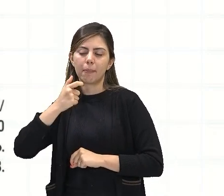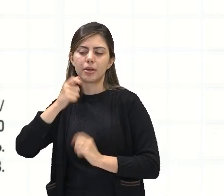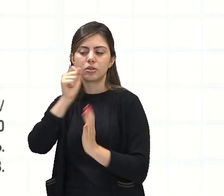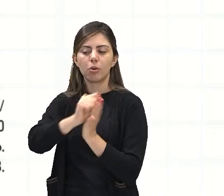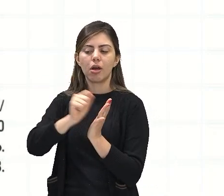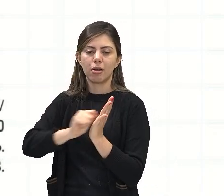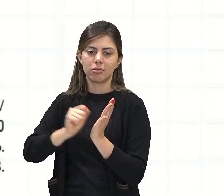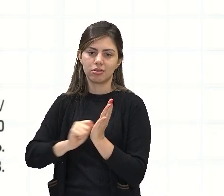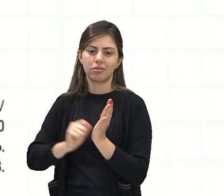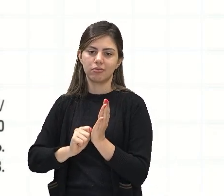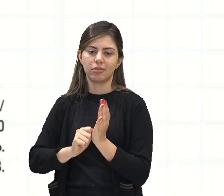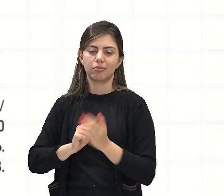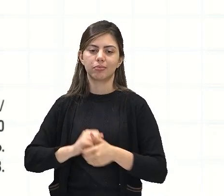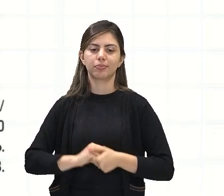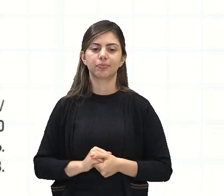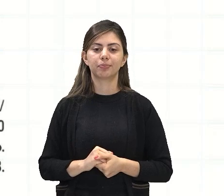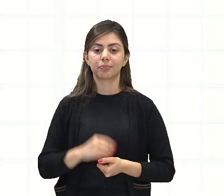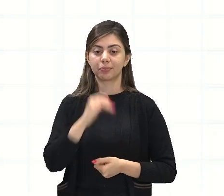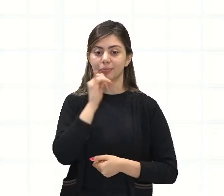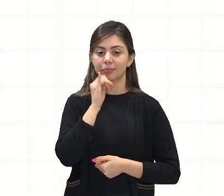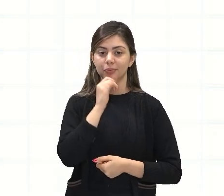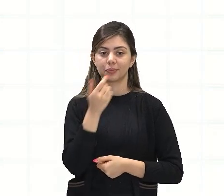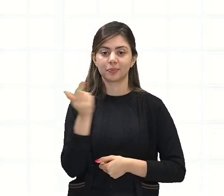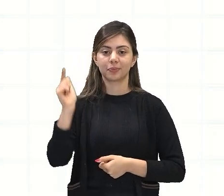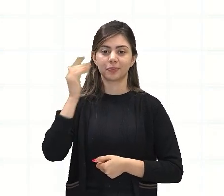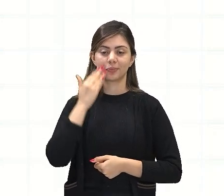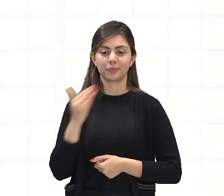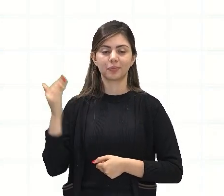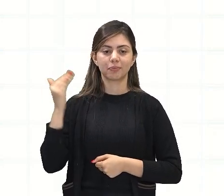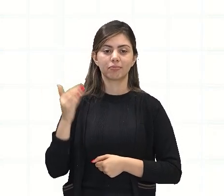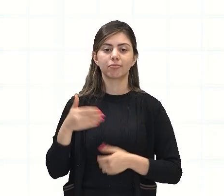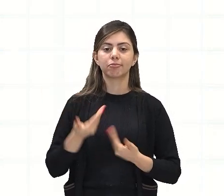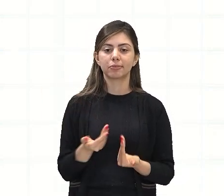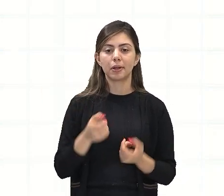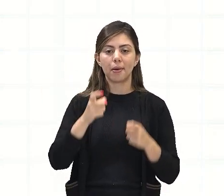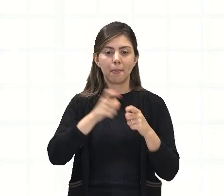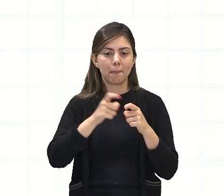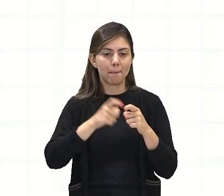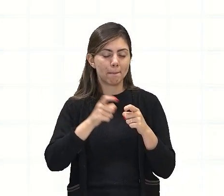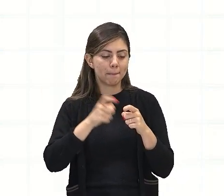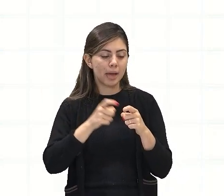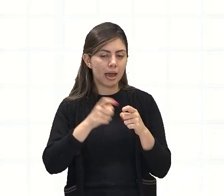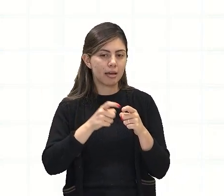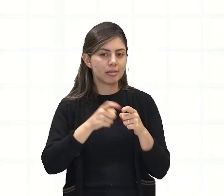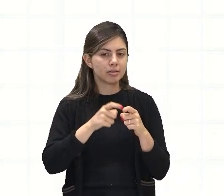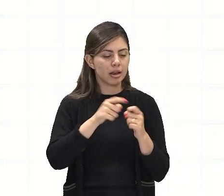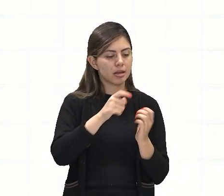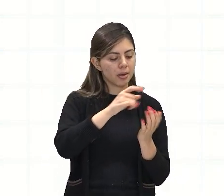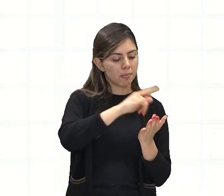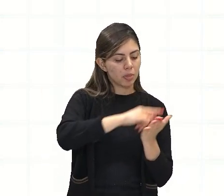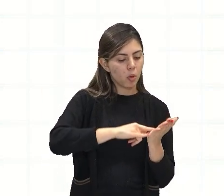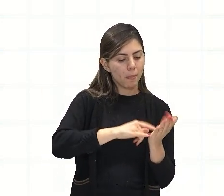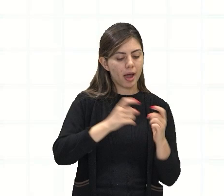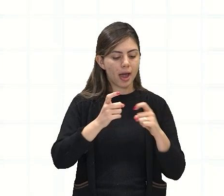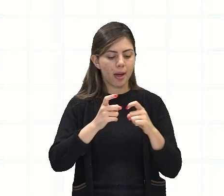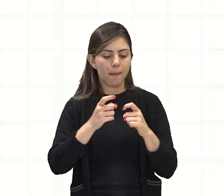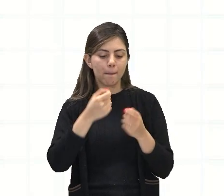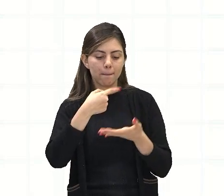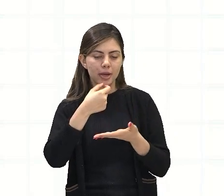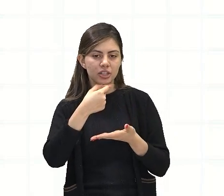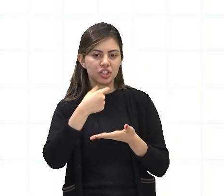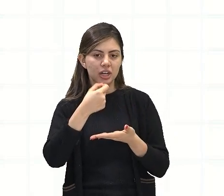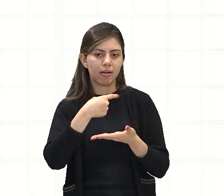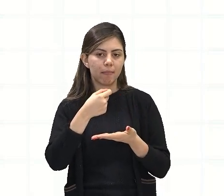os fatos. Outro exemplo, vamos lá. A médica prescreveu um remédio para o paciente. Isso é o quê? Isso é